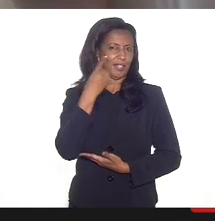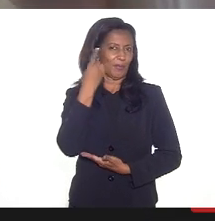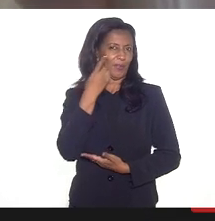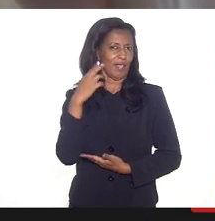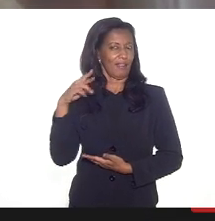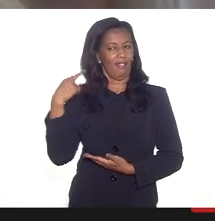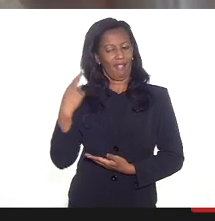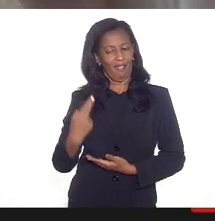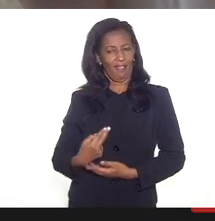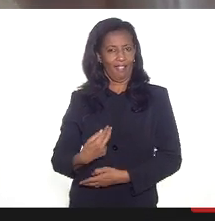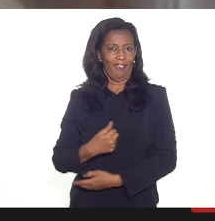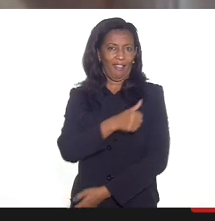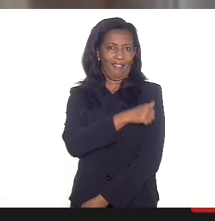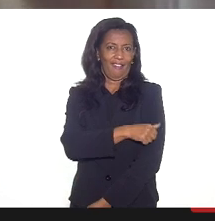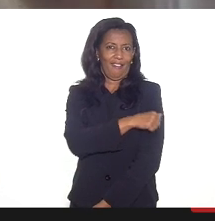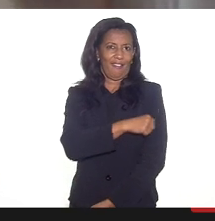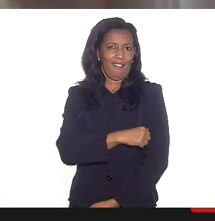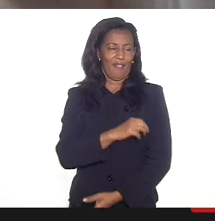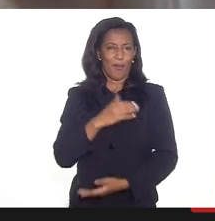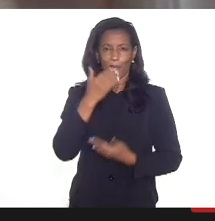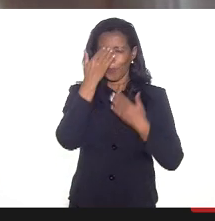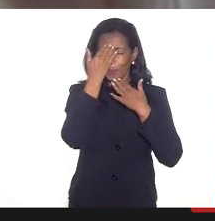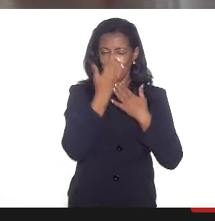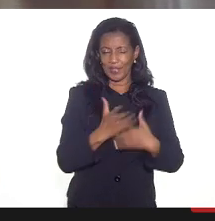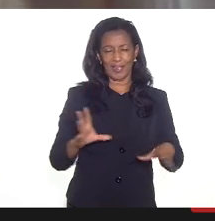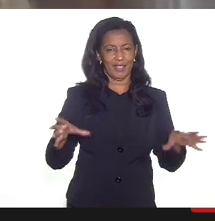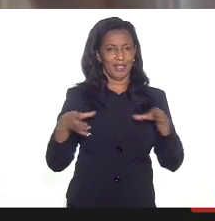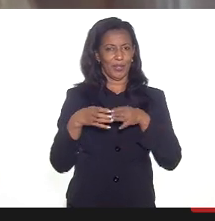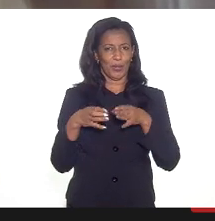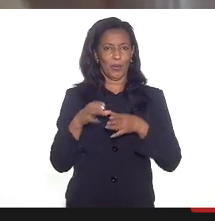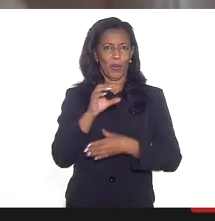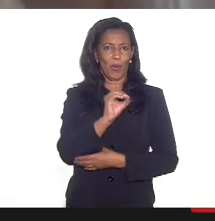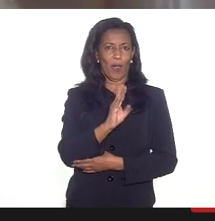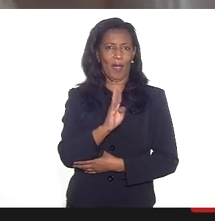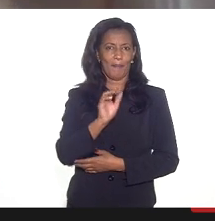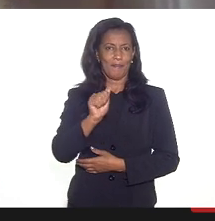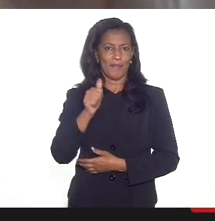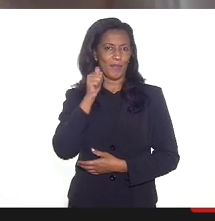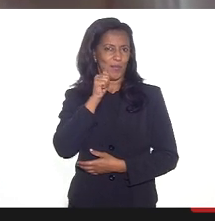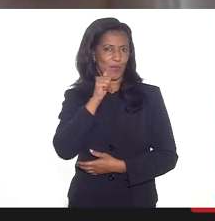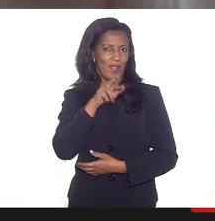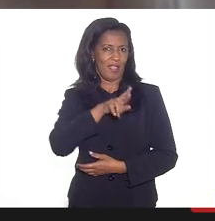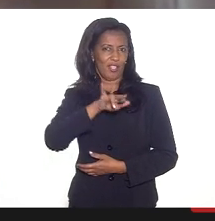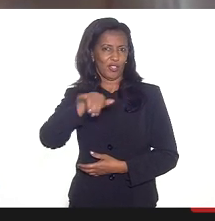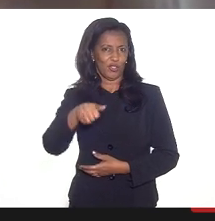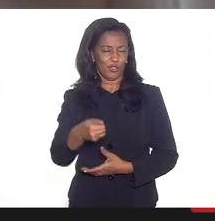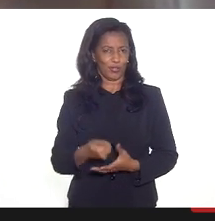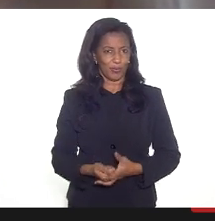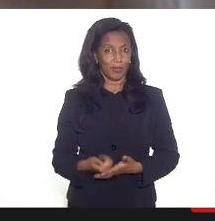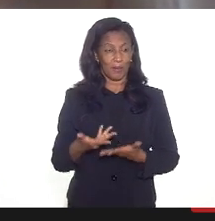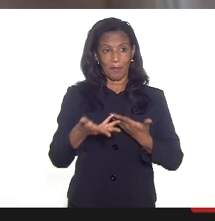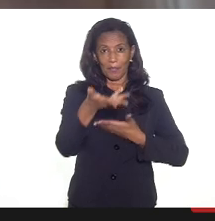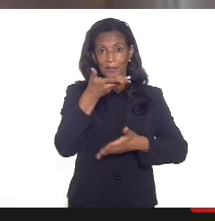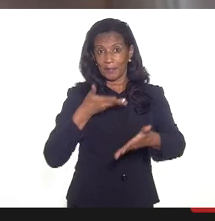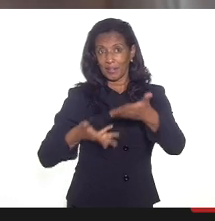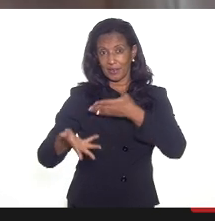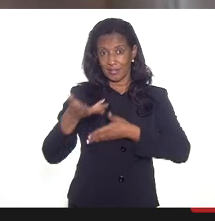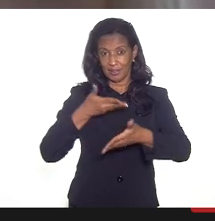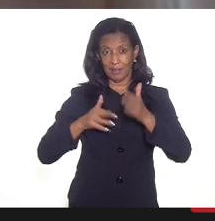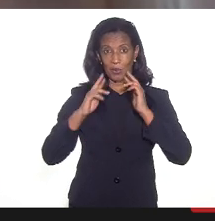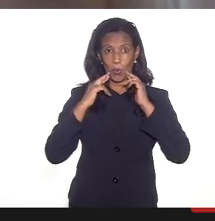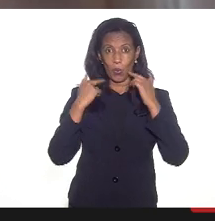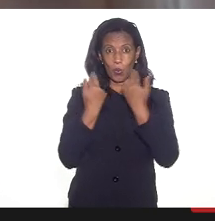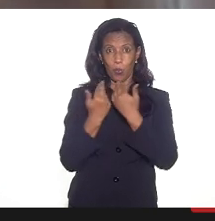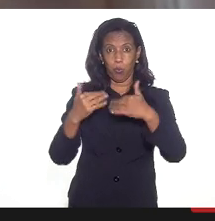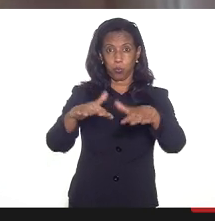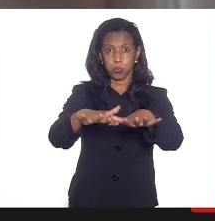muito obrigada por convidar nós da Comissão OAB Mulher e da OABRJ para participarmos dessa audiência pública que é